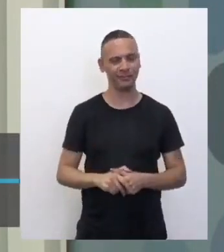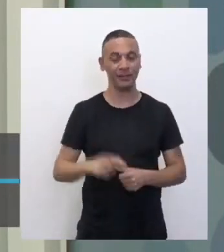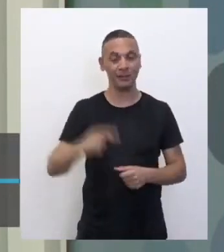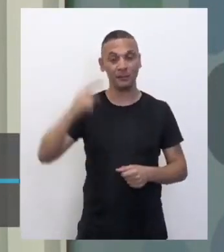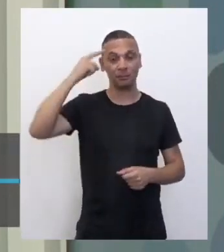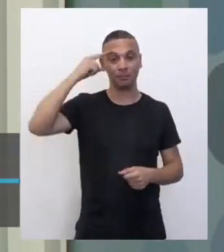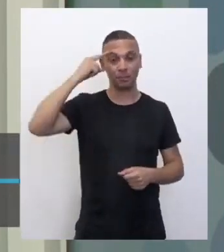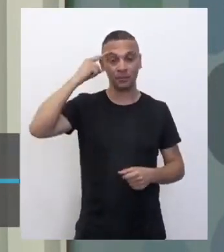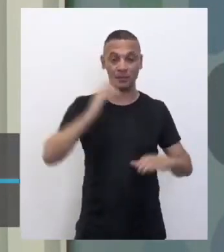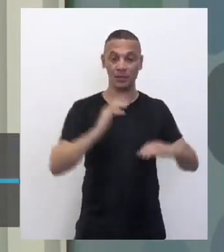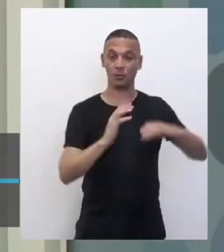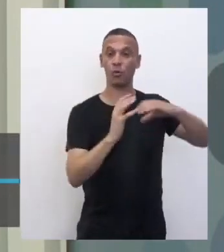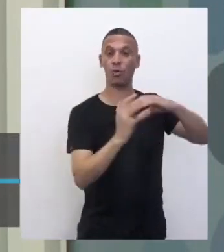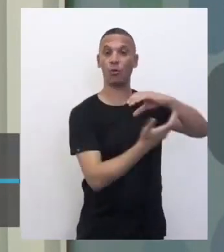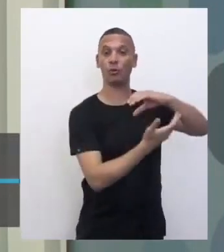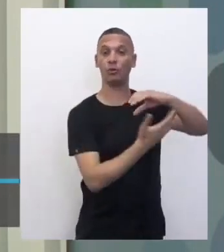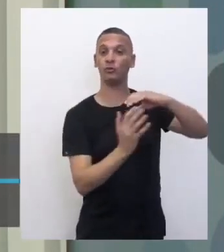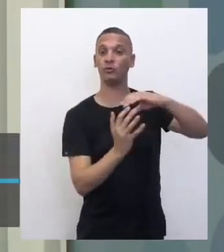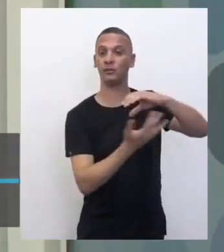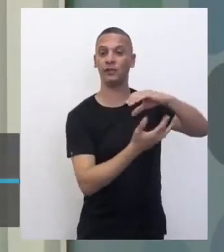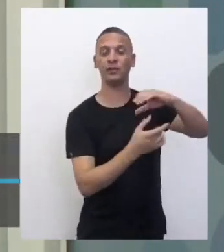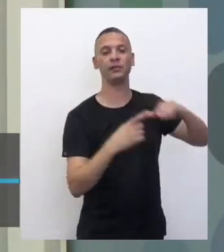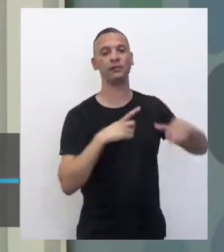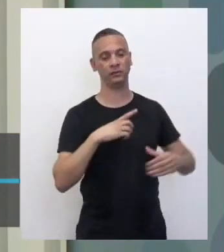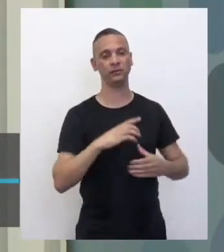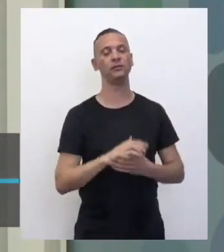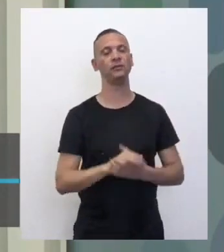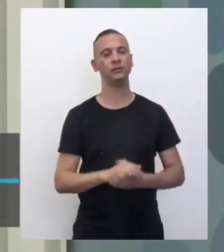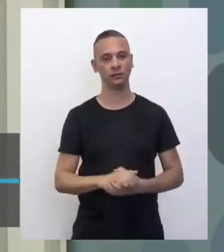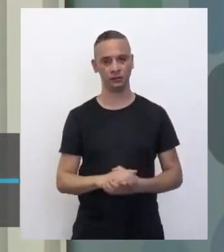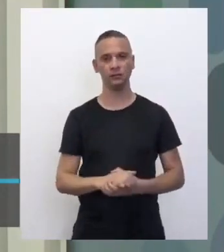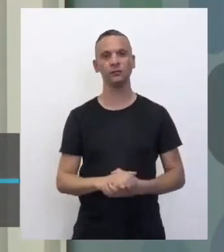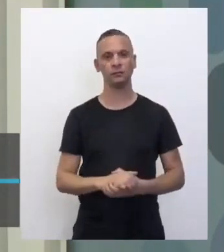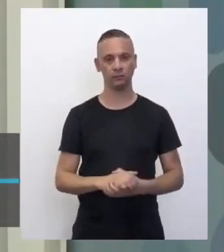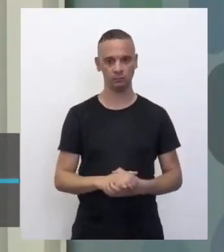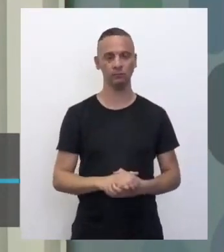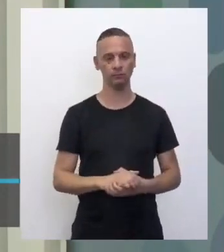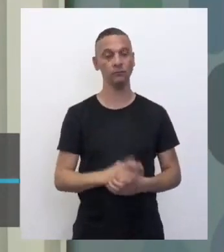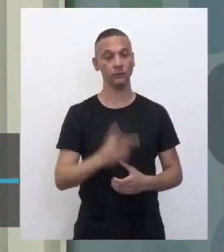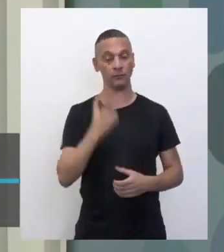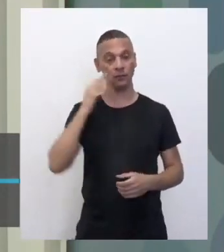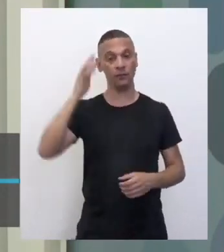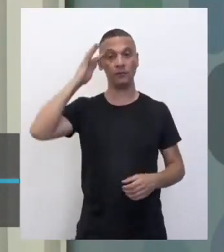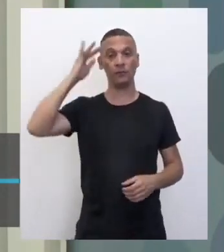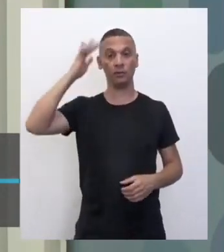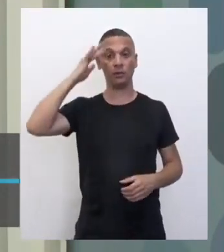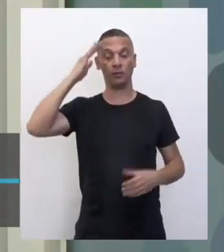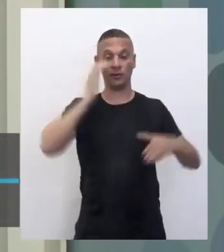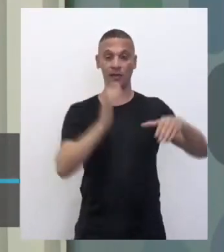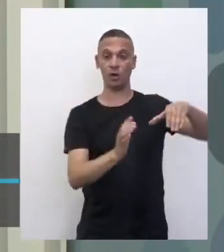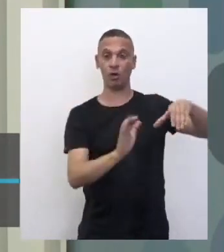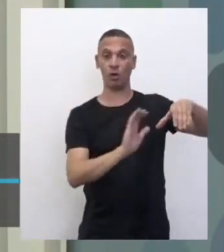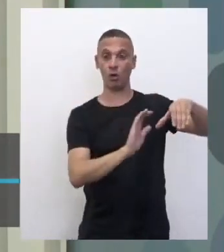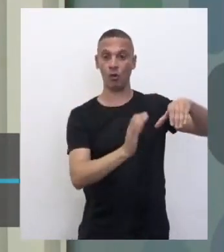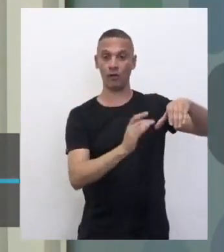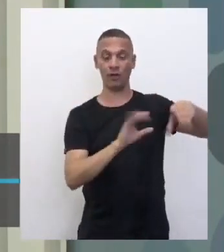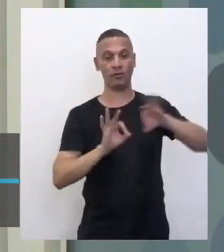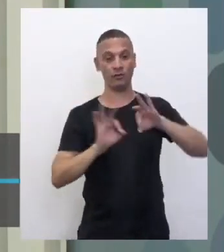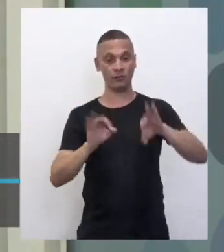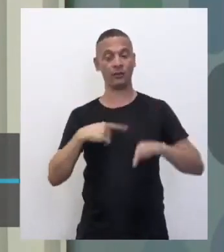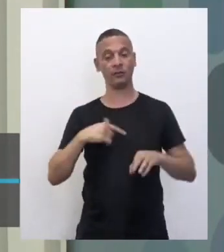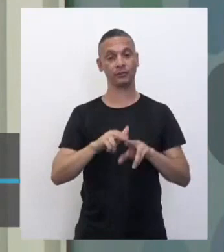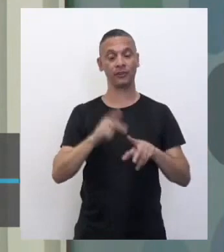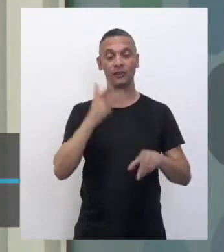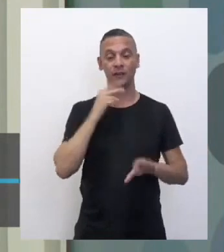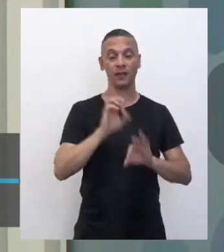pensamento ocidental. Se a gente for para o pensamento oriental, né, muito se fala da filosofia oriental, muito se fala, não, pouco se fala, né,